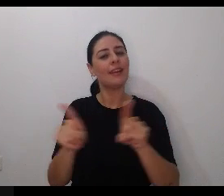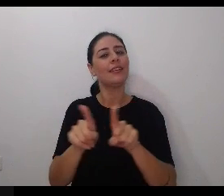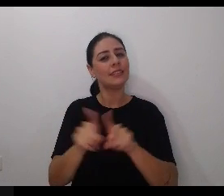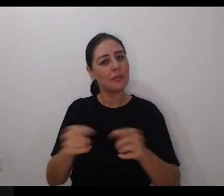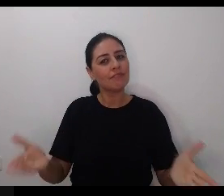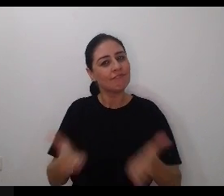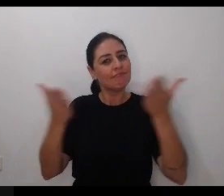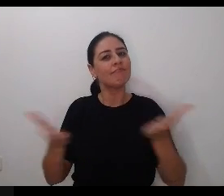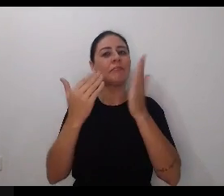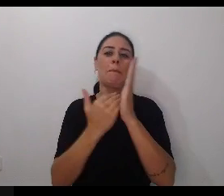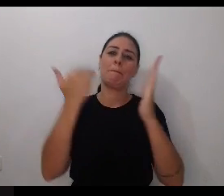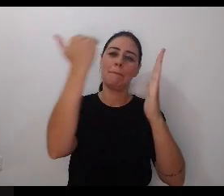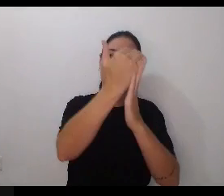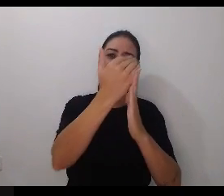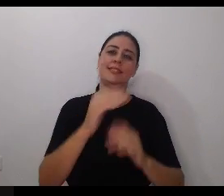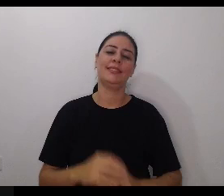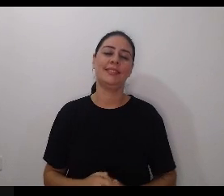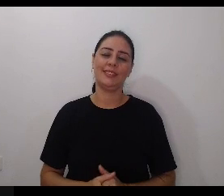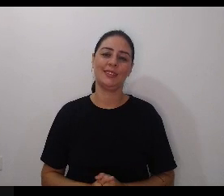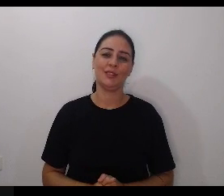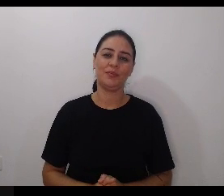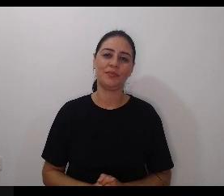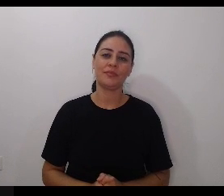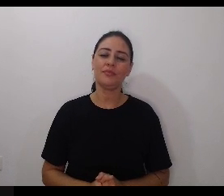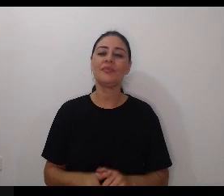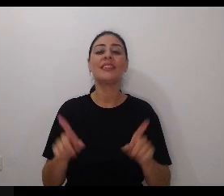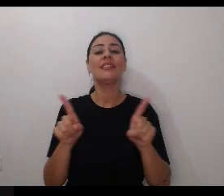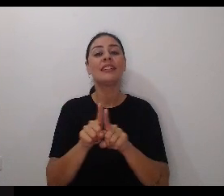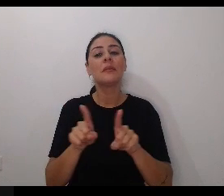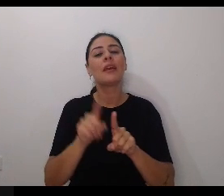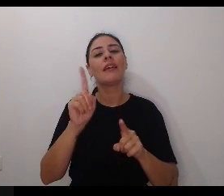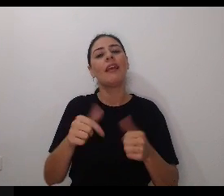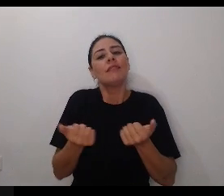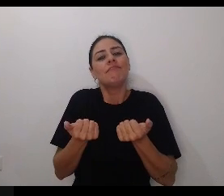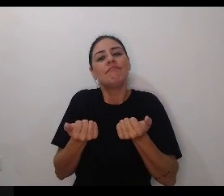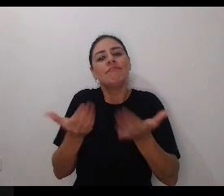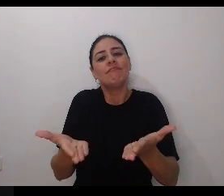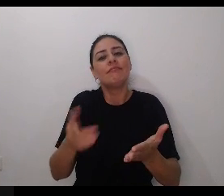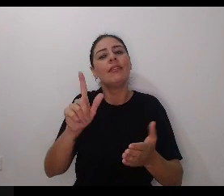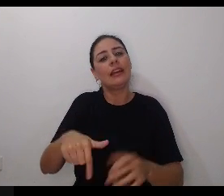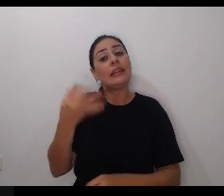aprendizado, mas dentro de um tema de interesse dela, né? E isso aumenta também a motivação para a atividade.